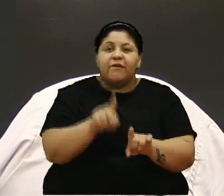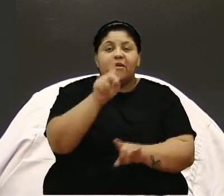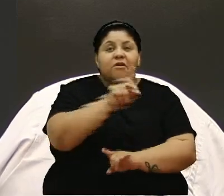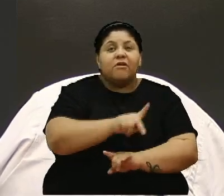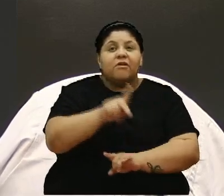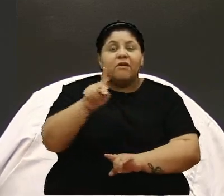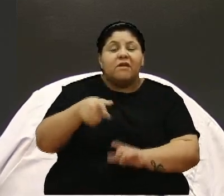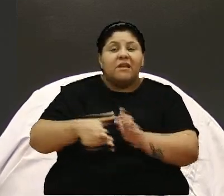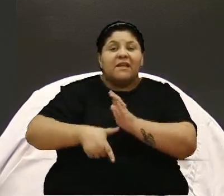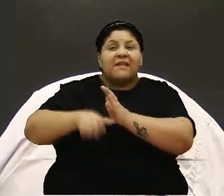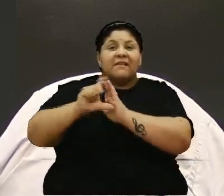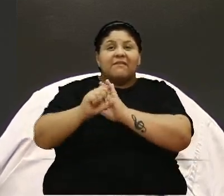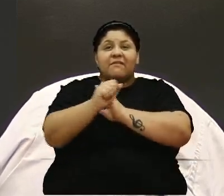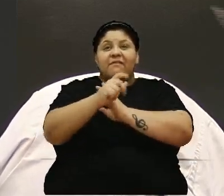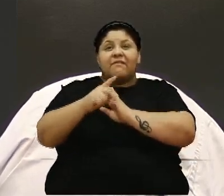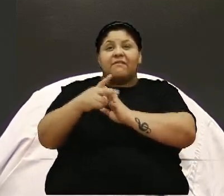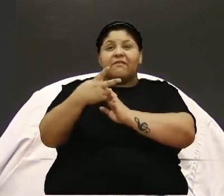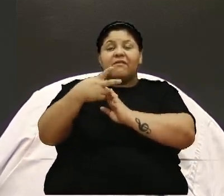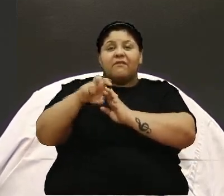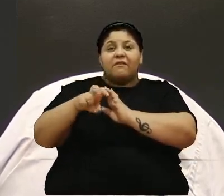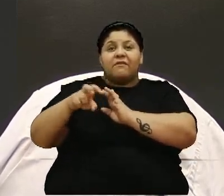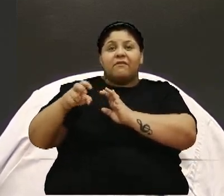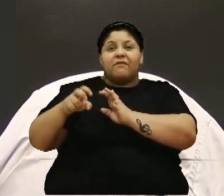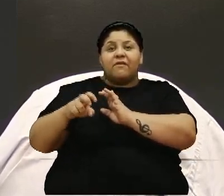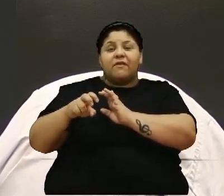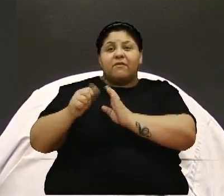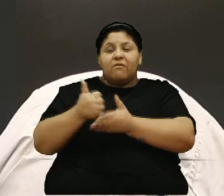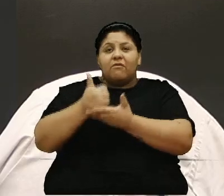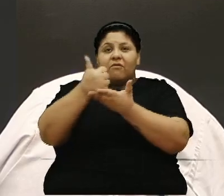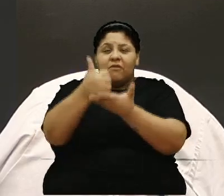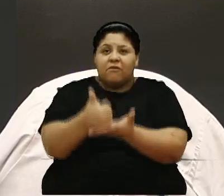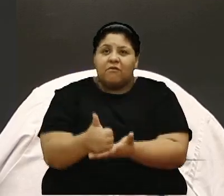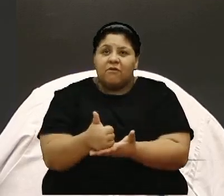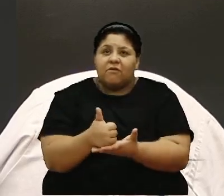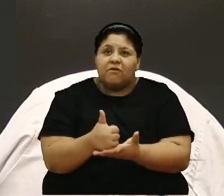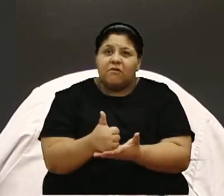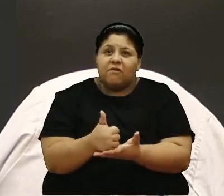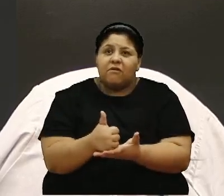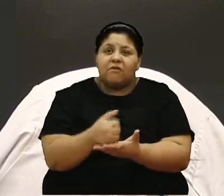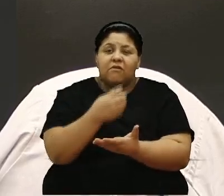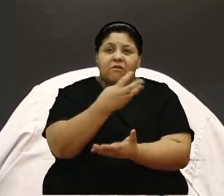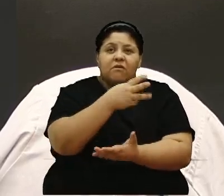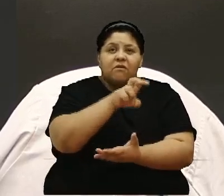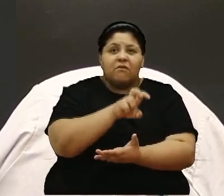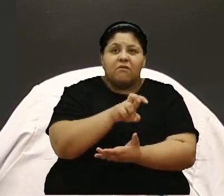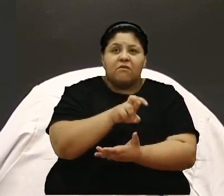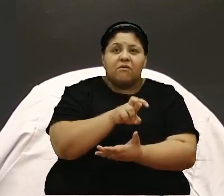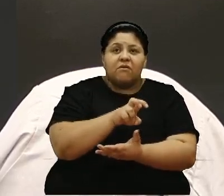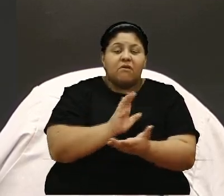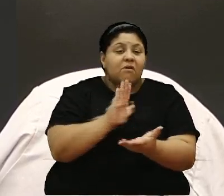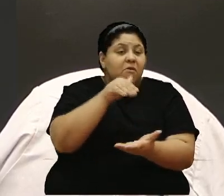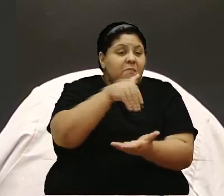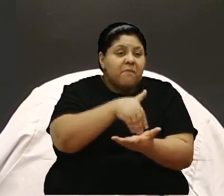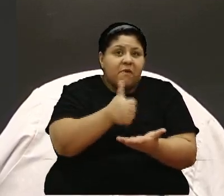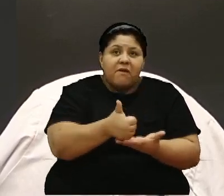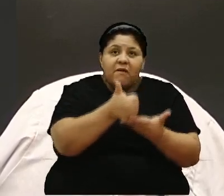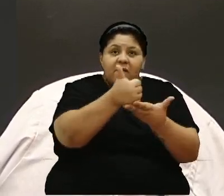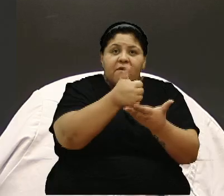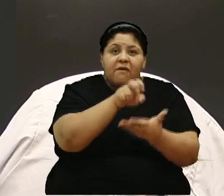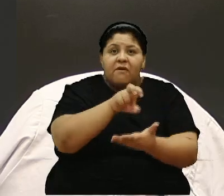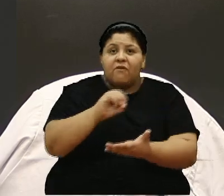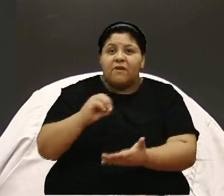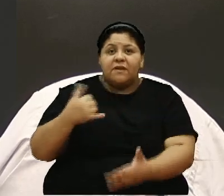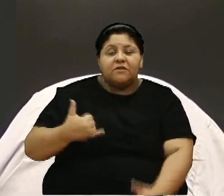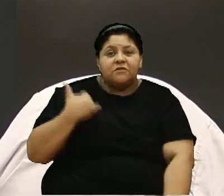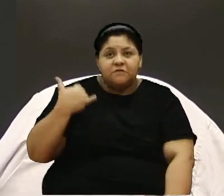professores que anteriormente se aposentavam com 25 anos de contribuição, vereador Lucas, 35 anos de mínimo de contribuição e 50 anos de